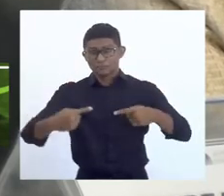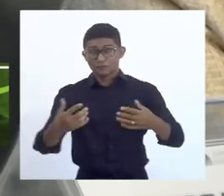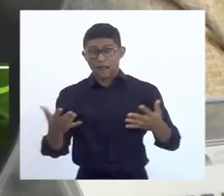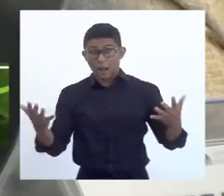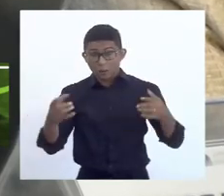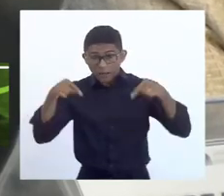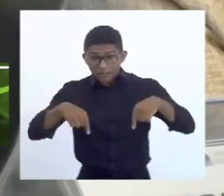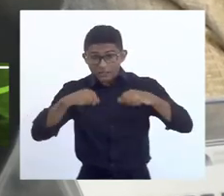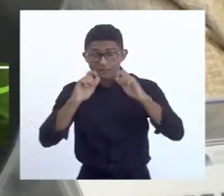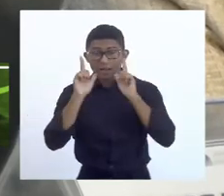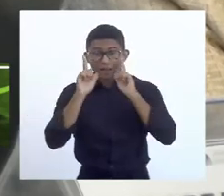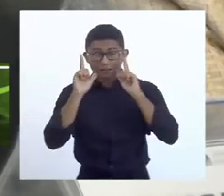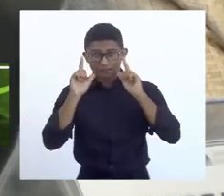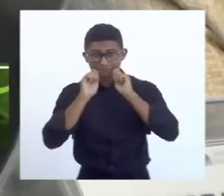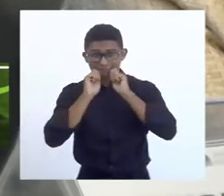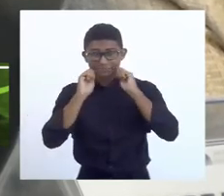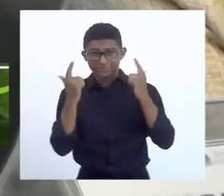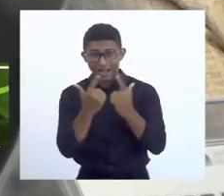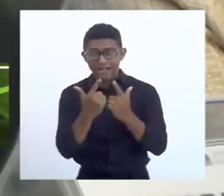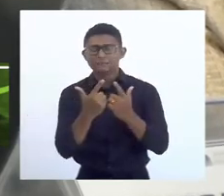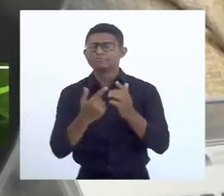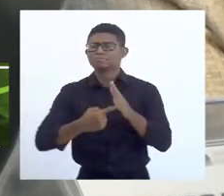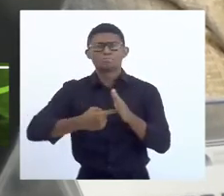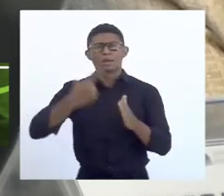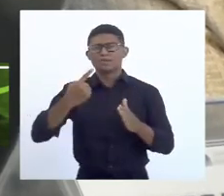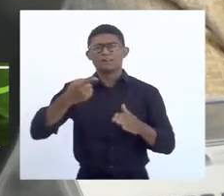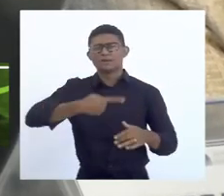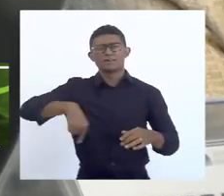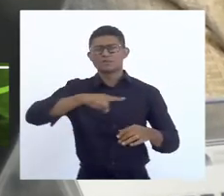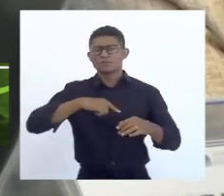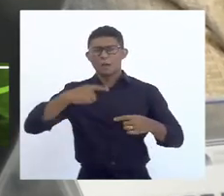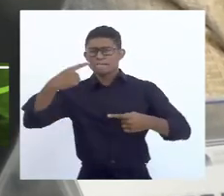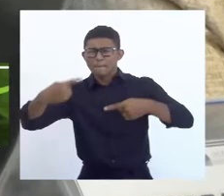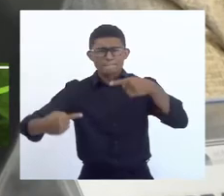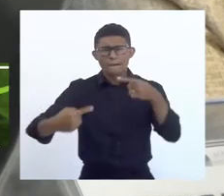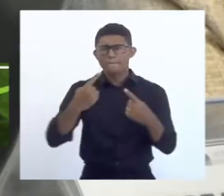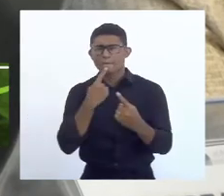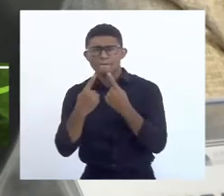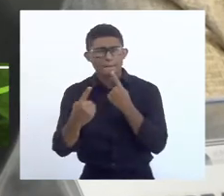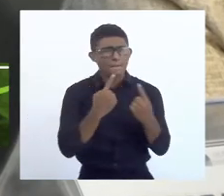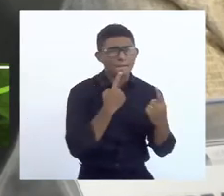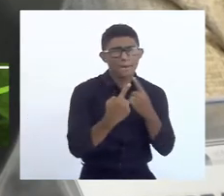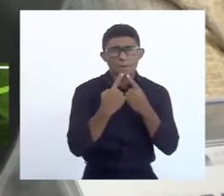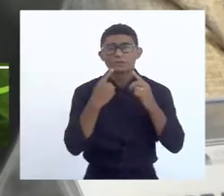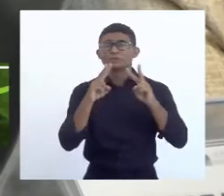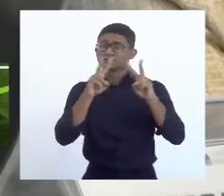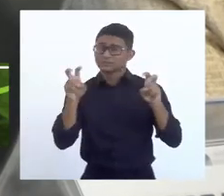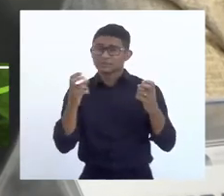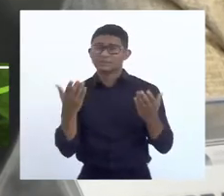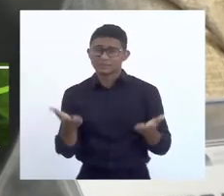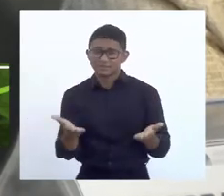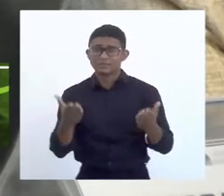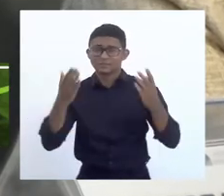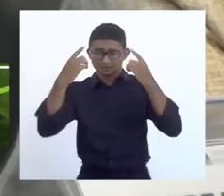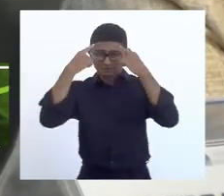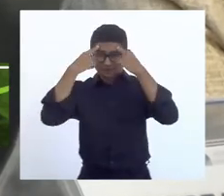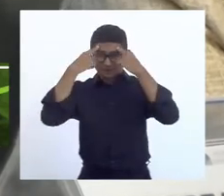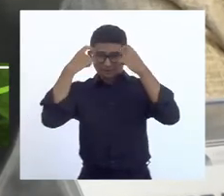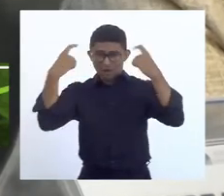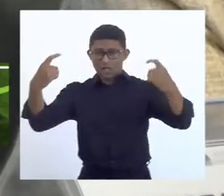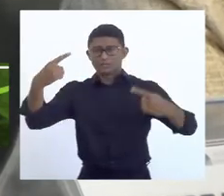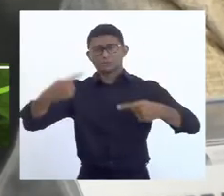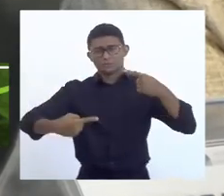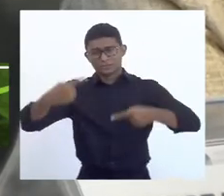debata violência política, já que nós estamos falando, quando debatemos violência política nessa casa, de uma forma dessa